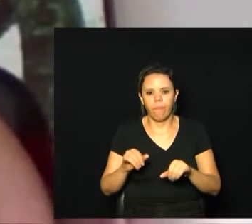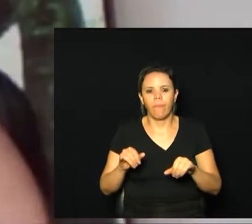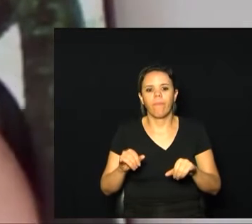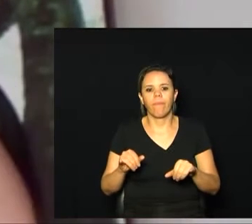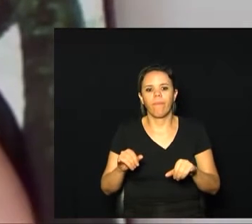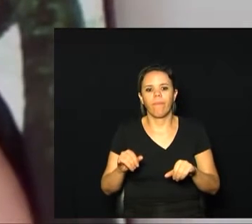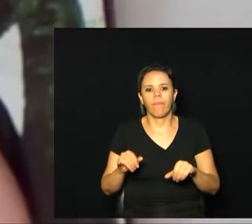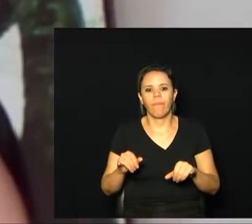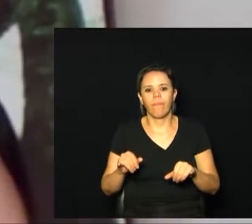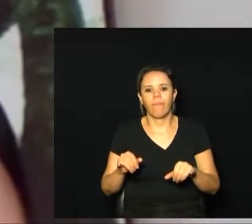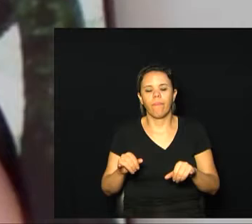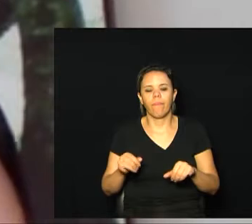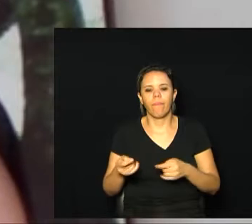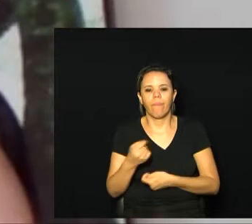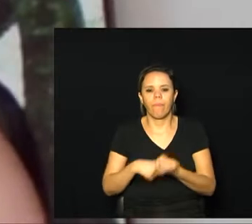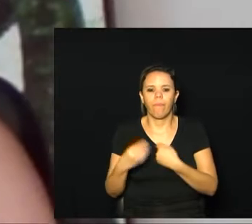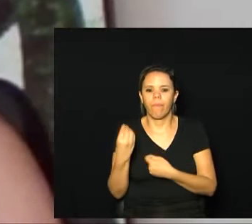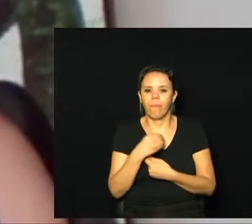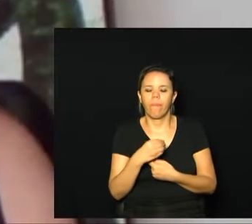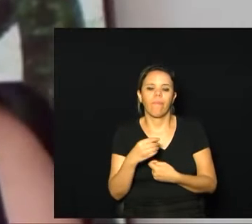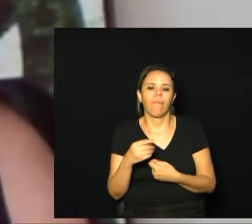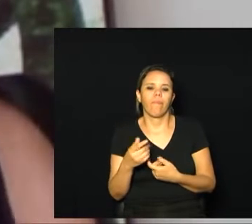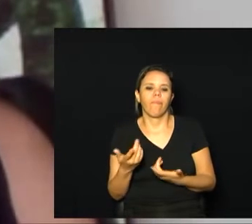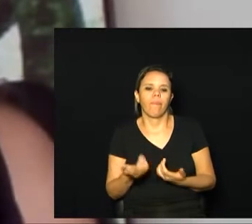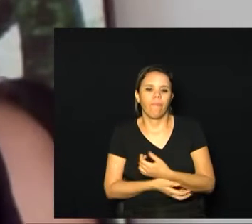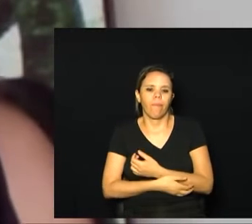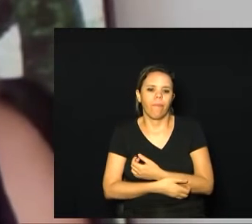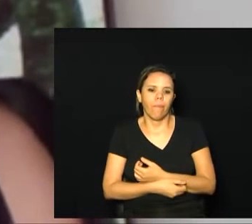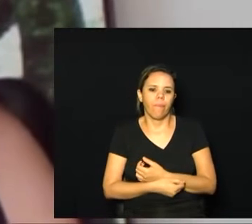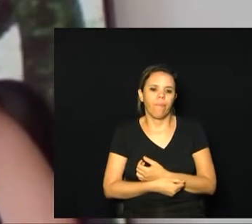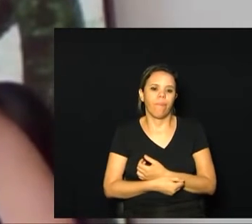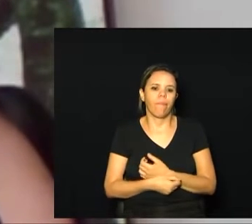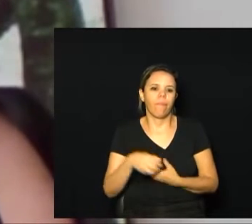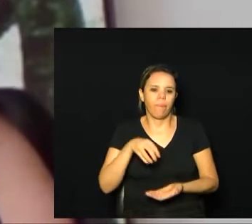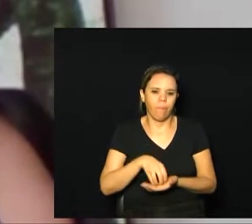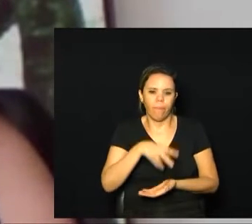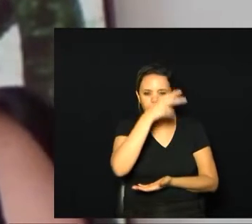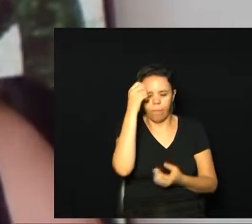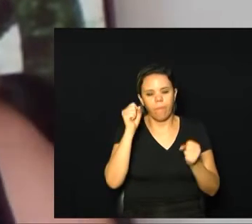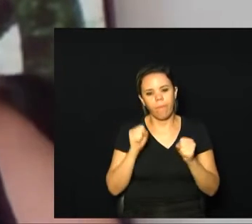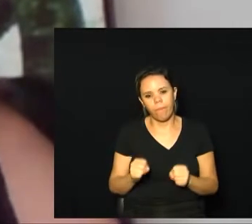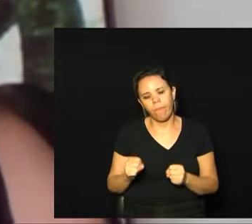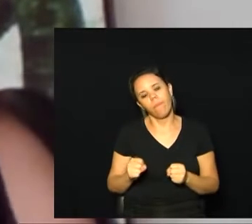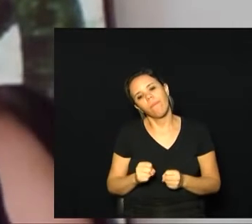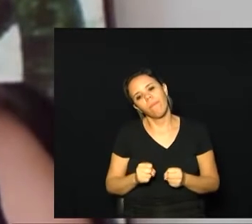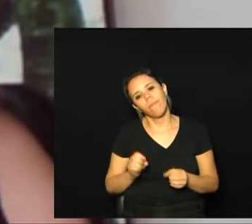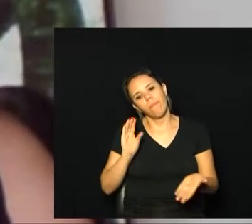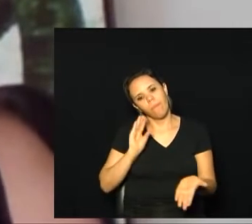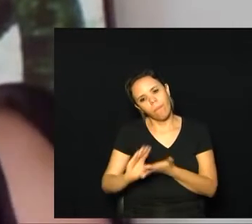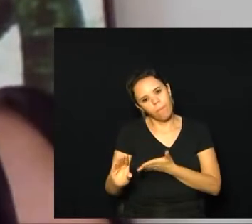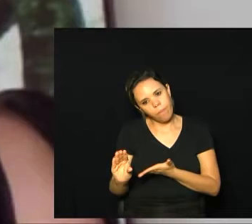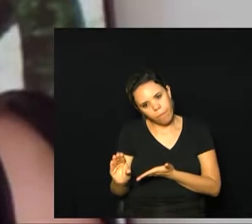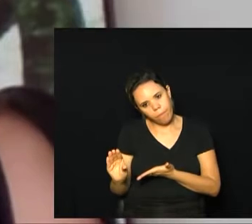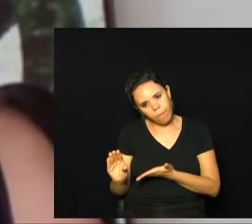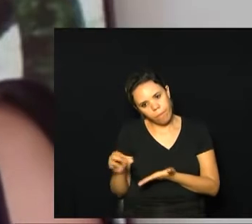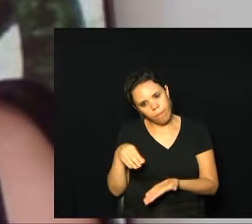trazer até questões de mercado, inclusive, onde o setor público também pode investir